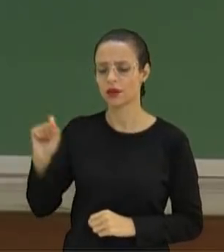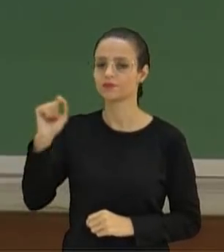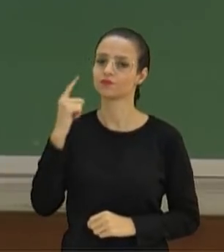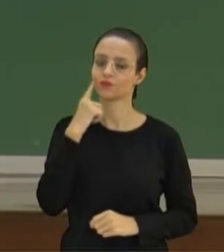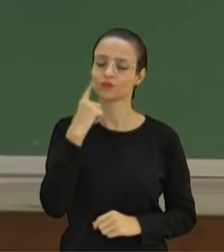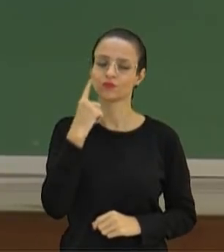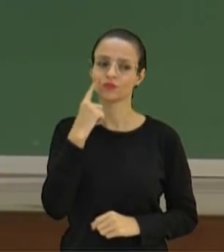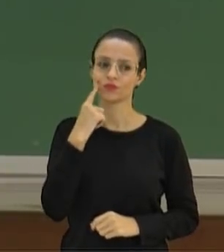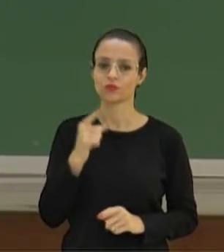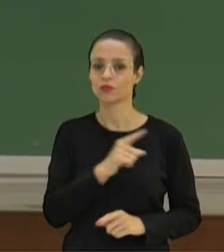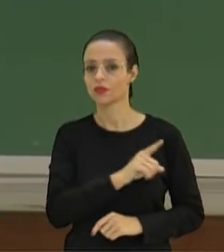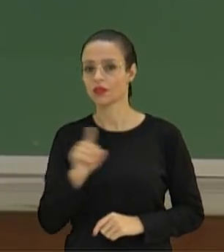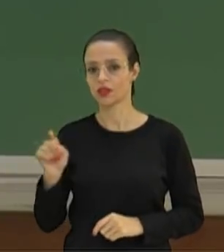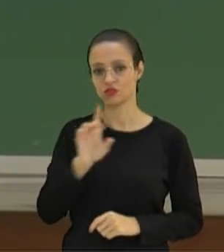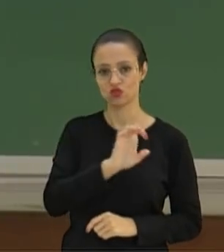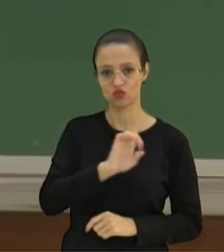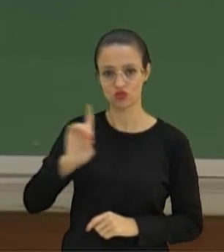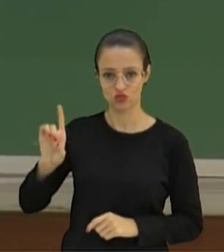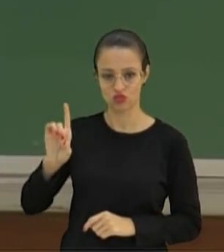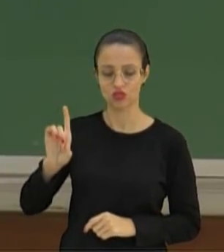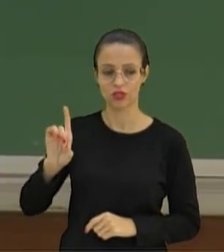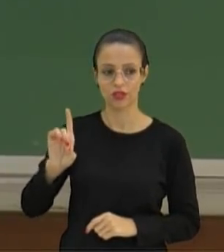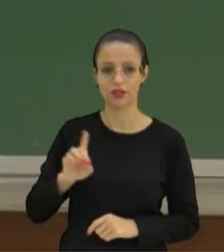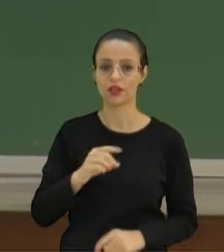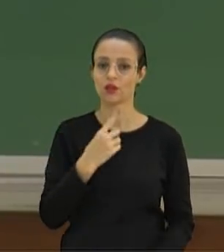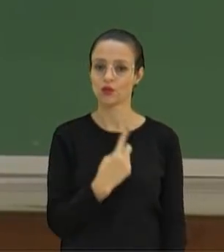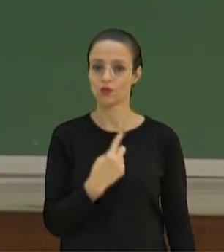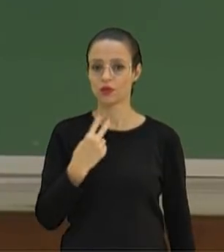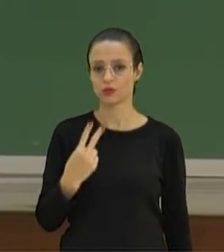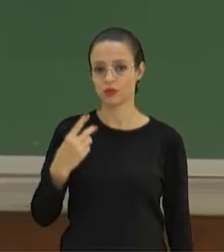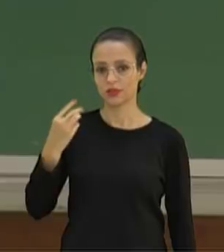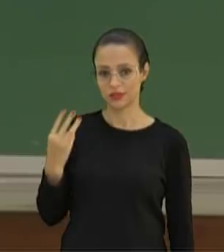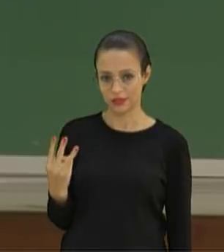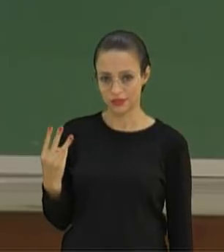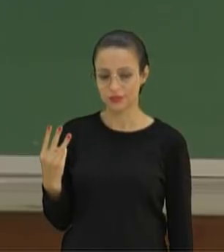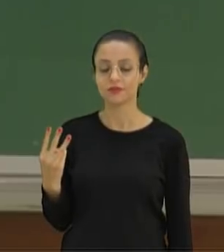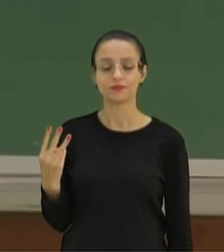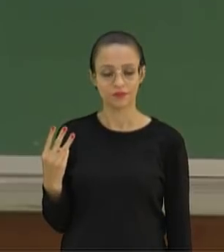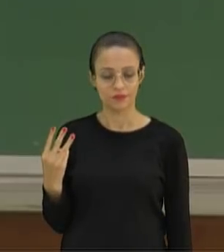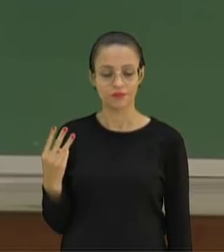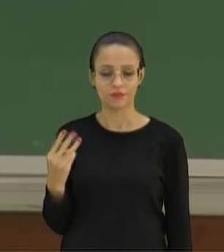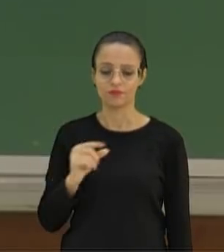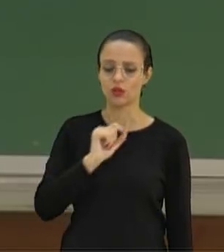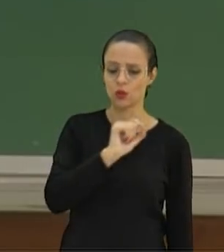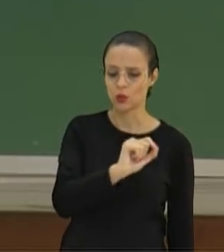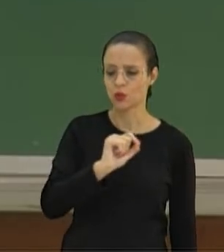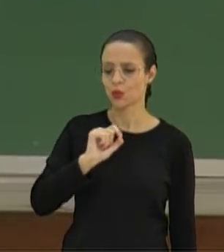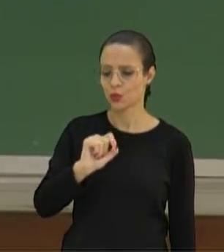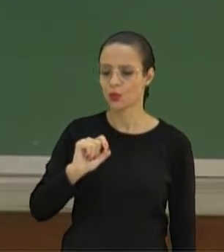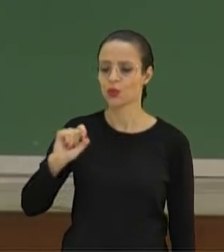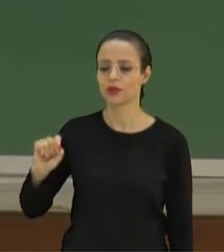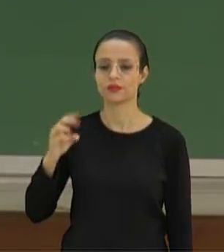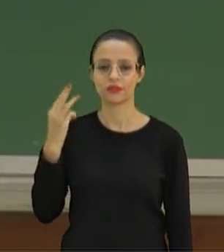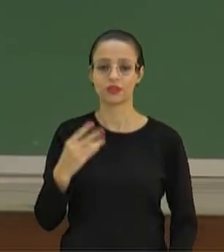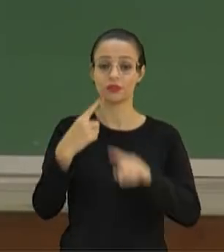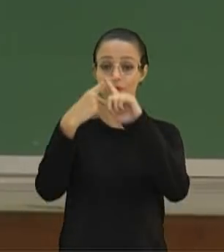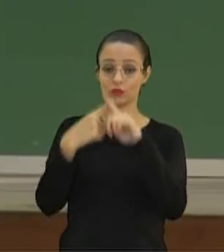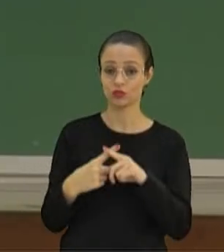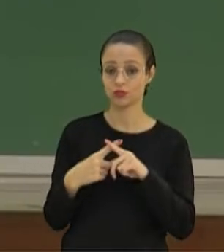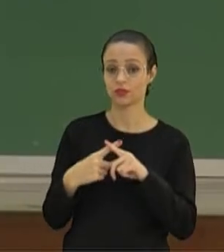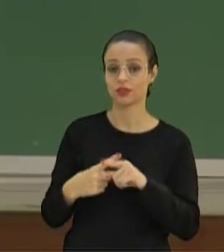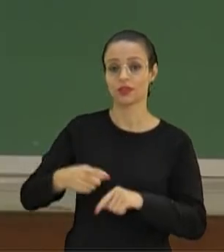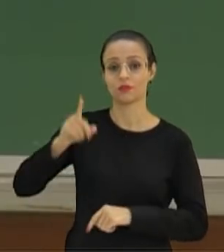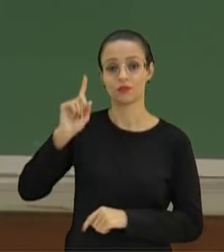estou andando à direita, que é para frente, 3 unidades que eu estou passando, 3 casinhas. Ou seja, multiplica